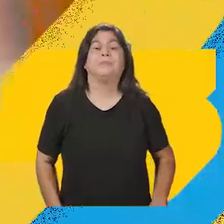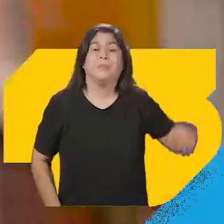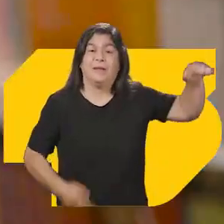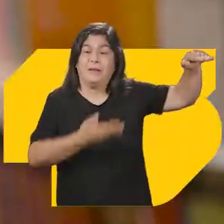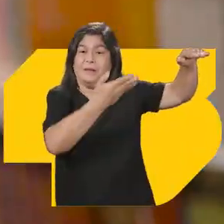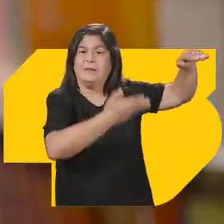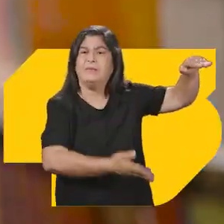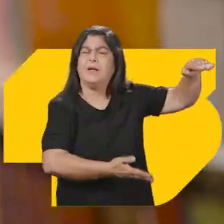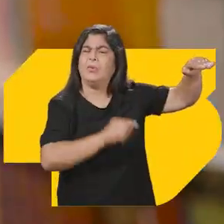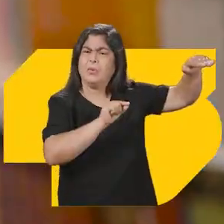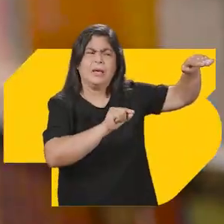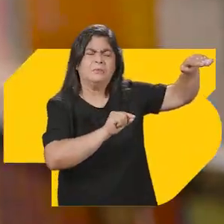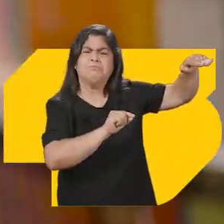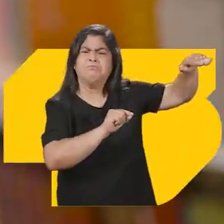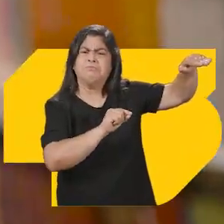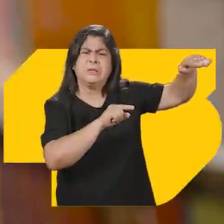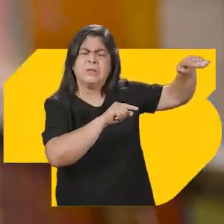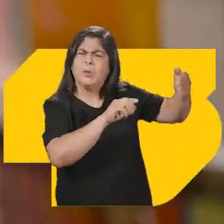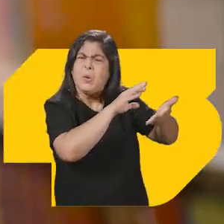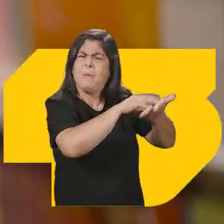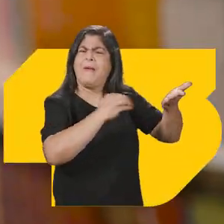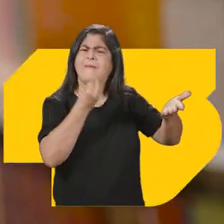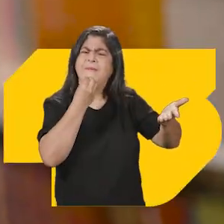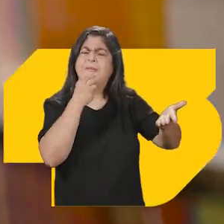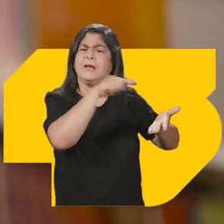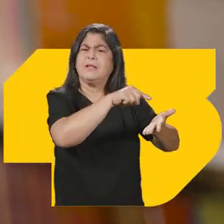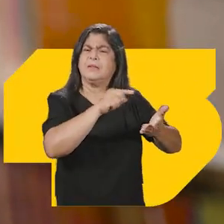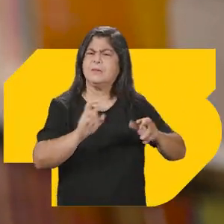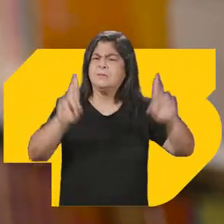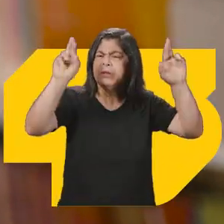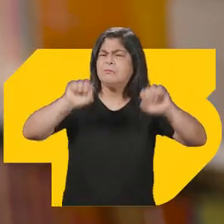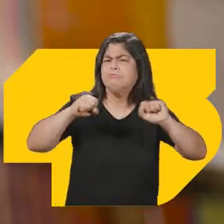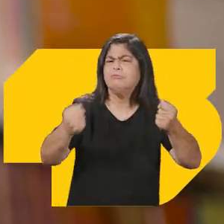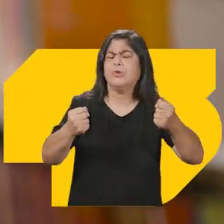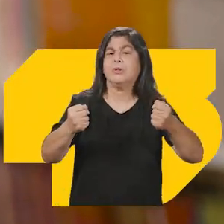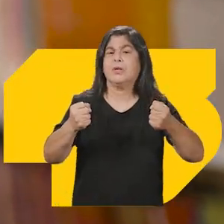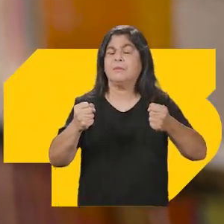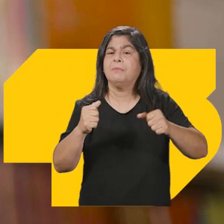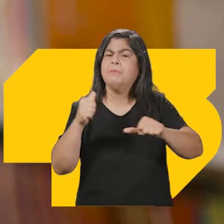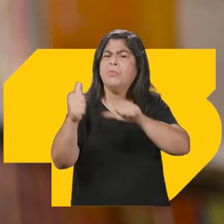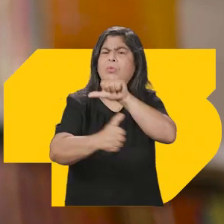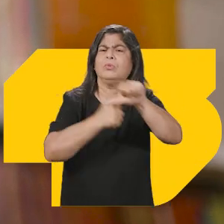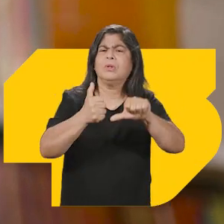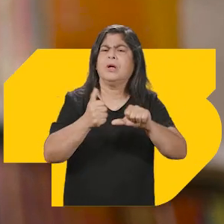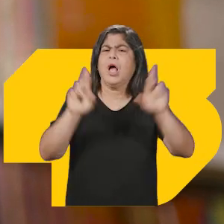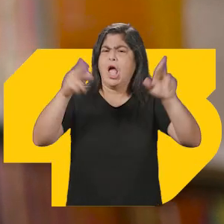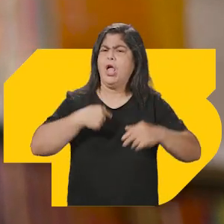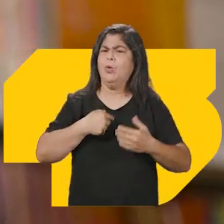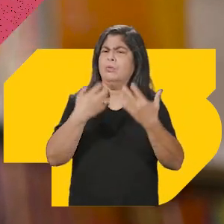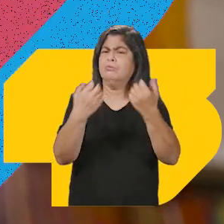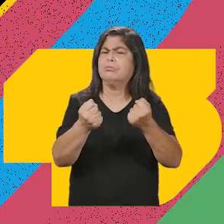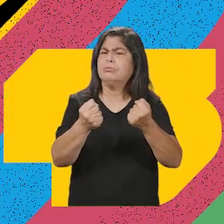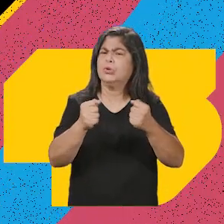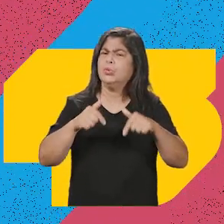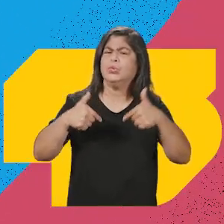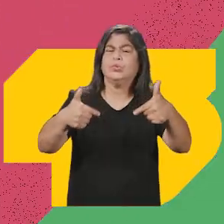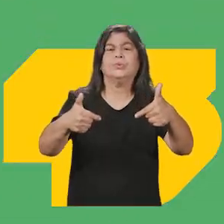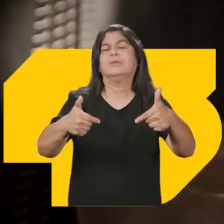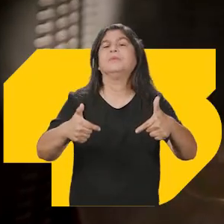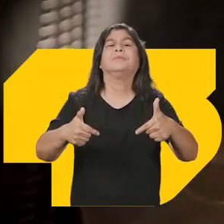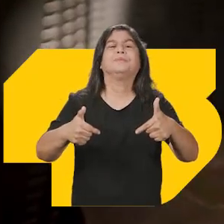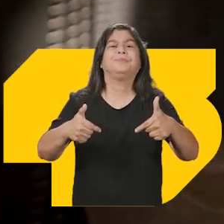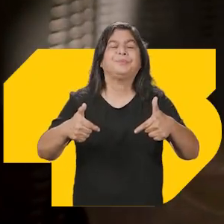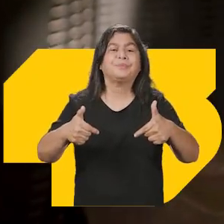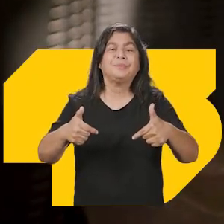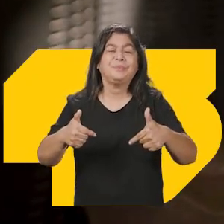Rafael é um exemplo de força e esperança. Essa esperança que pede uma mudança. E é isso que eu vou entregar.